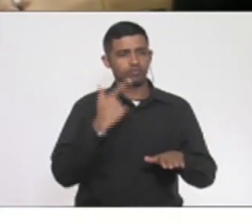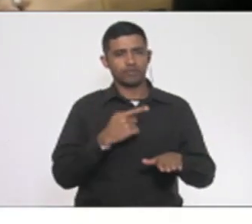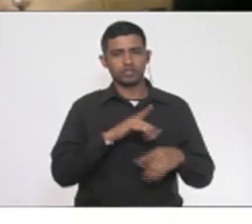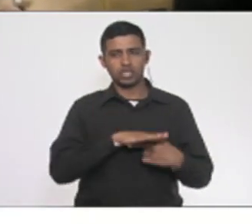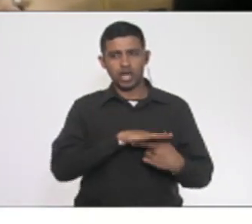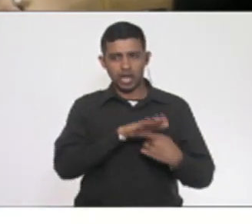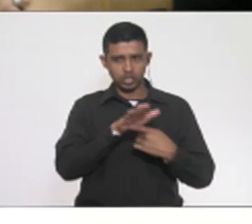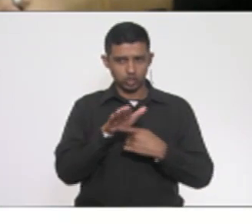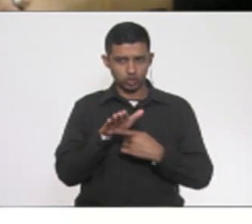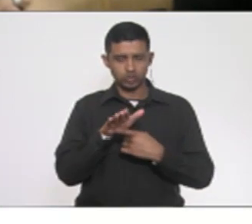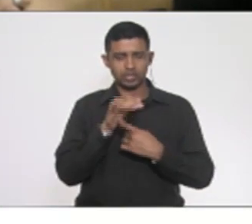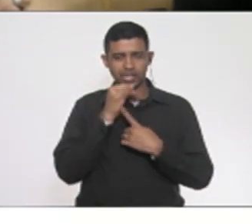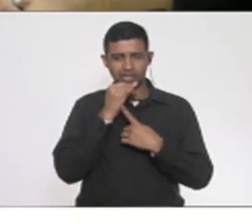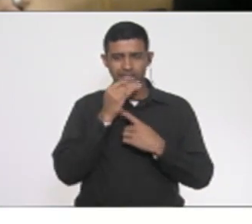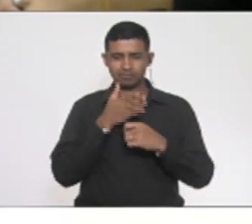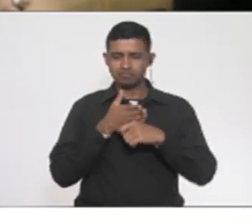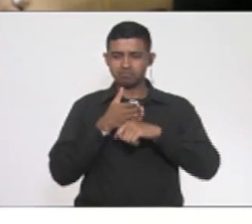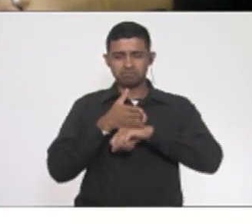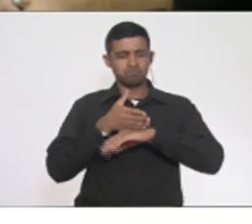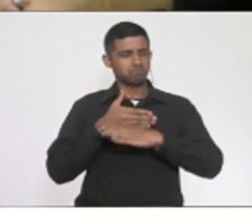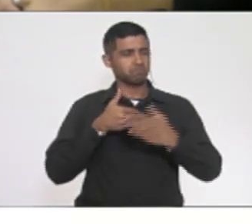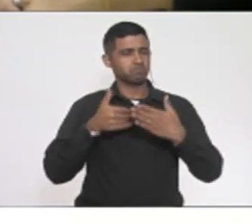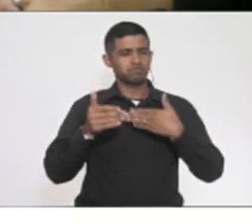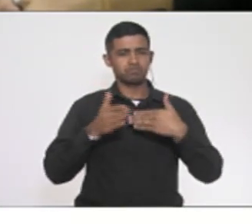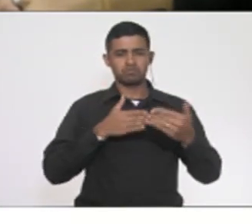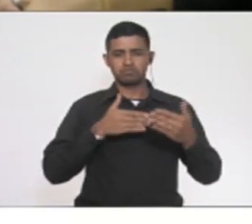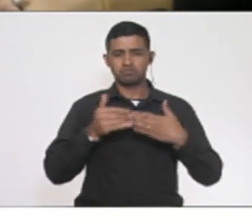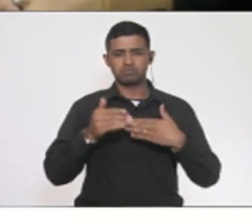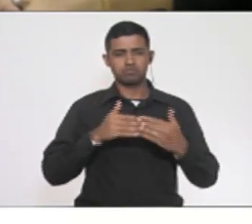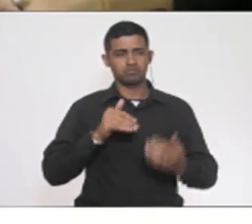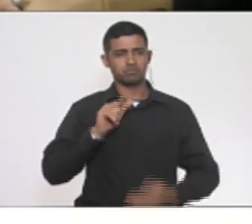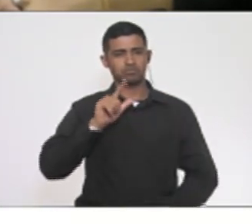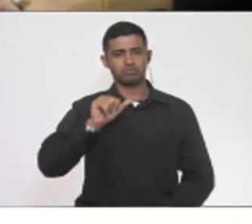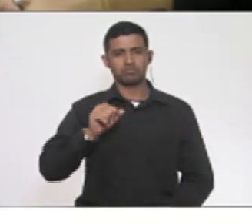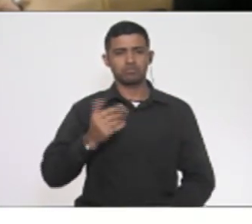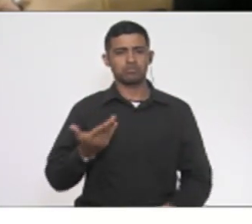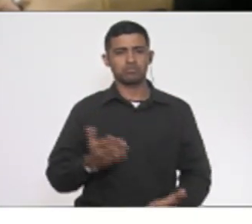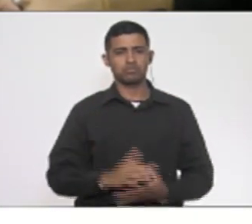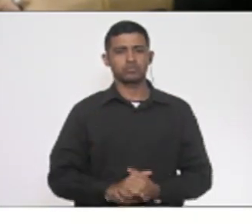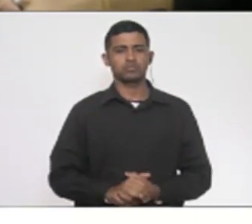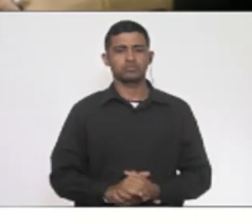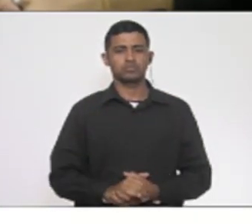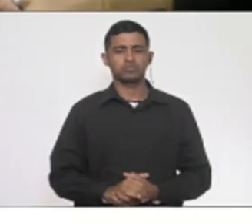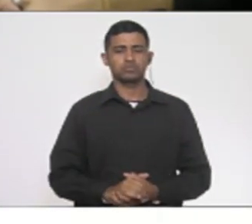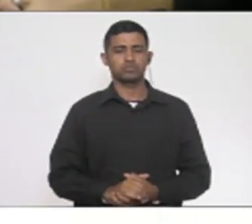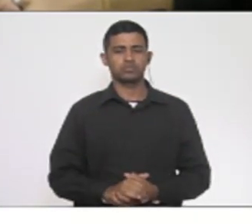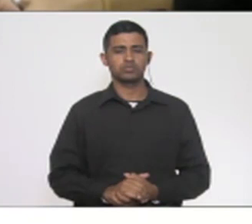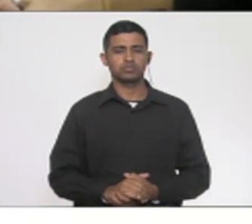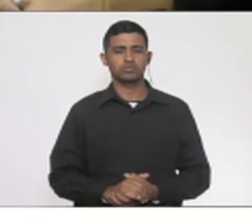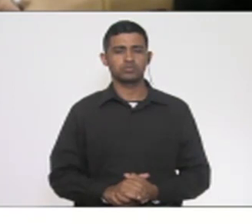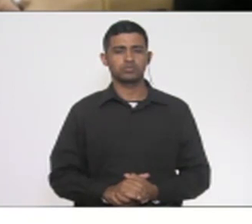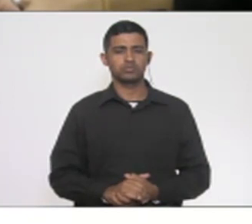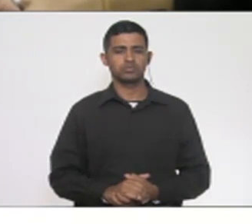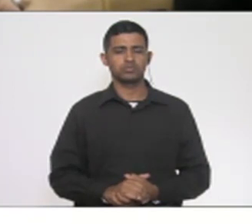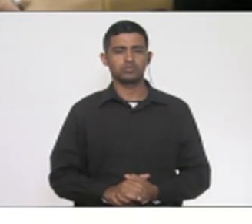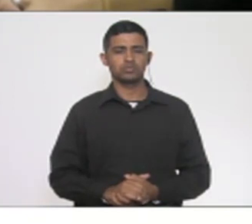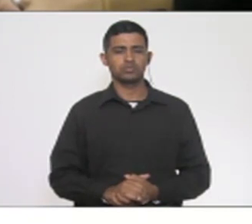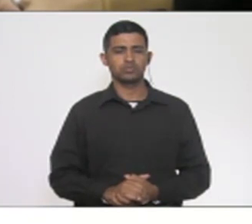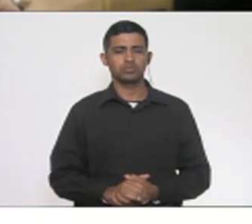capacidade, você podendo entrar em qualquer ponto do gasoduto. Se fosse uma piscina, um lago, seria qualquer ponto da borda, você pode entrar ou sair com